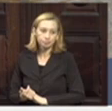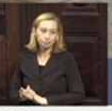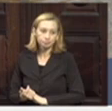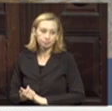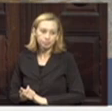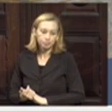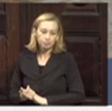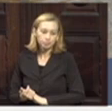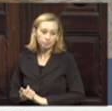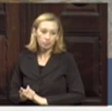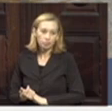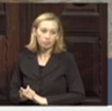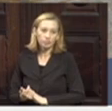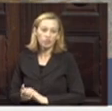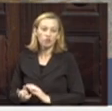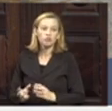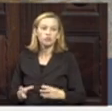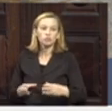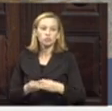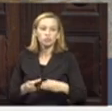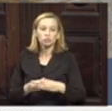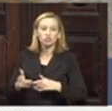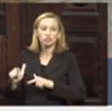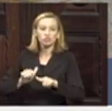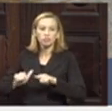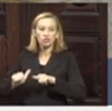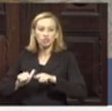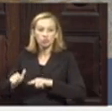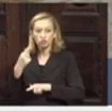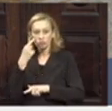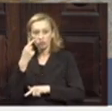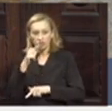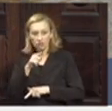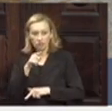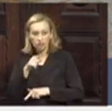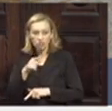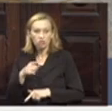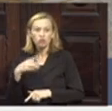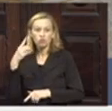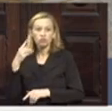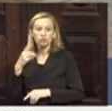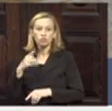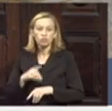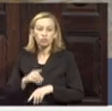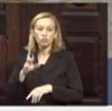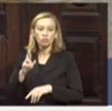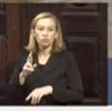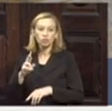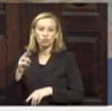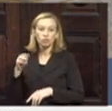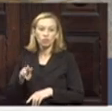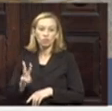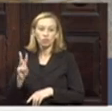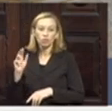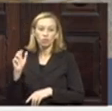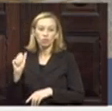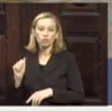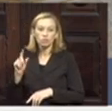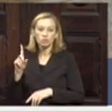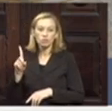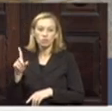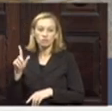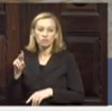Senhor presidente, antes do pela ordem, eu queria agradecer aos colegas deputados, a Vossa Excelência, a aprovação em primeira discussão